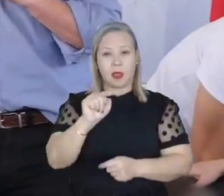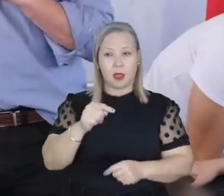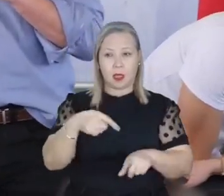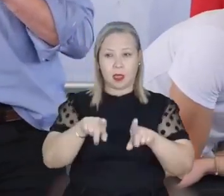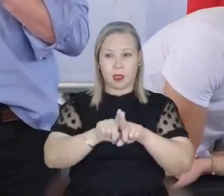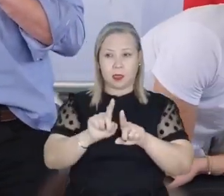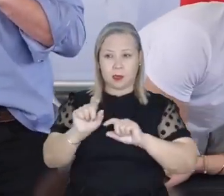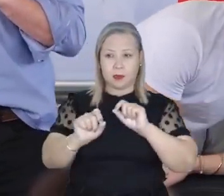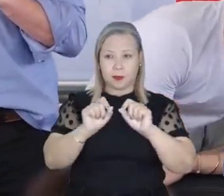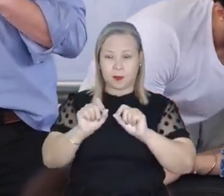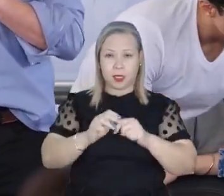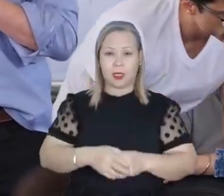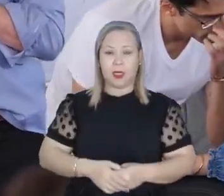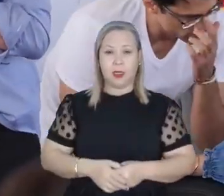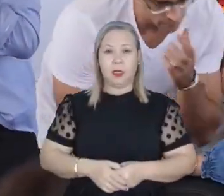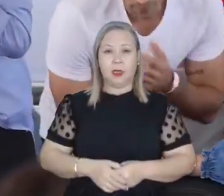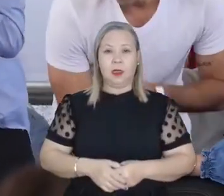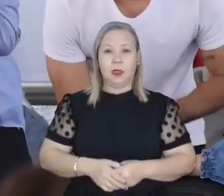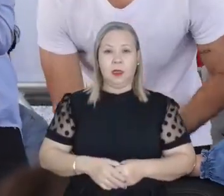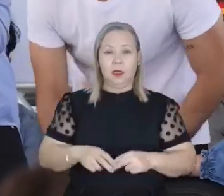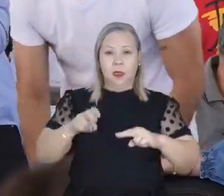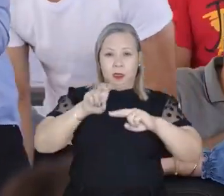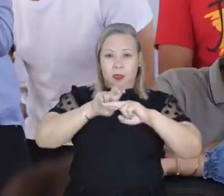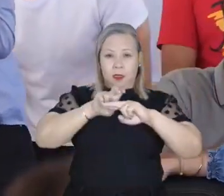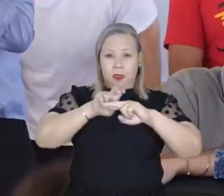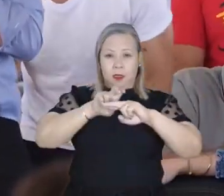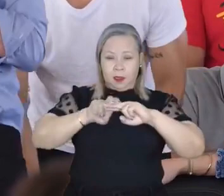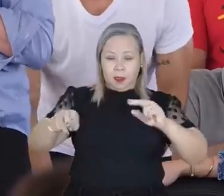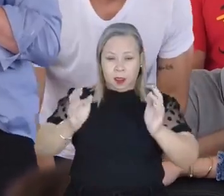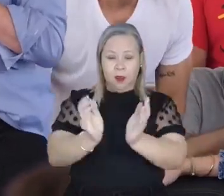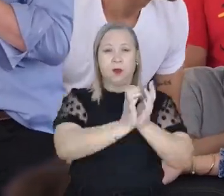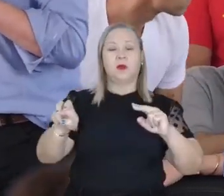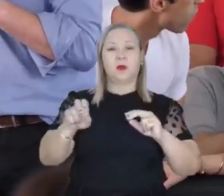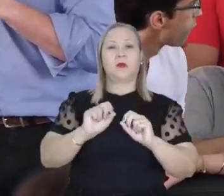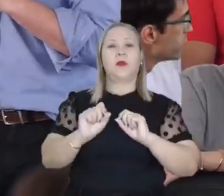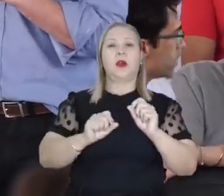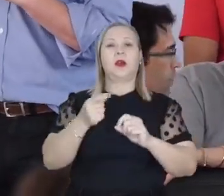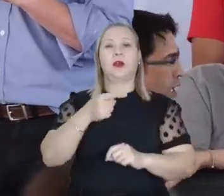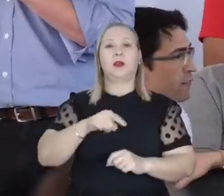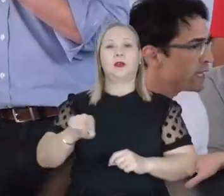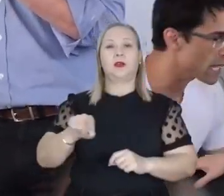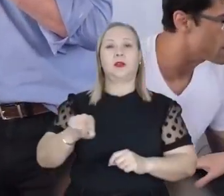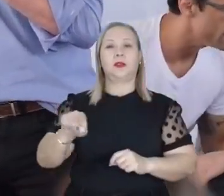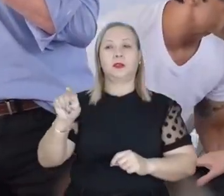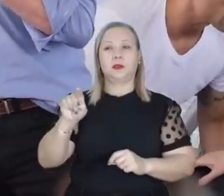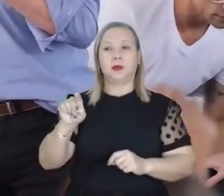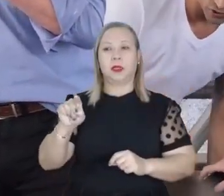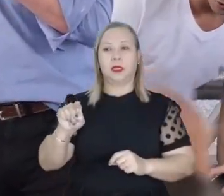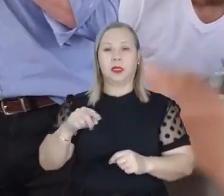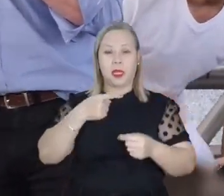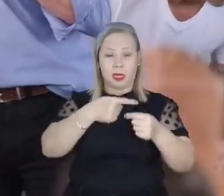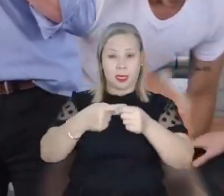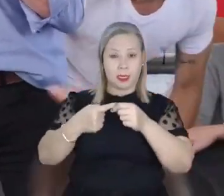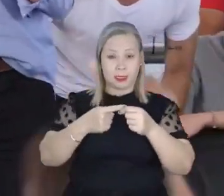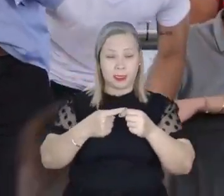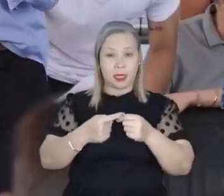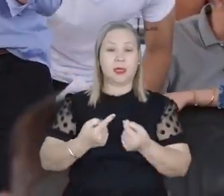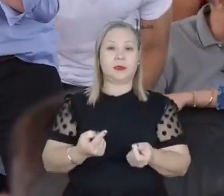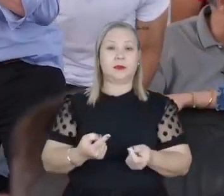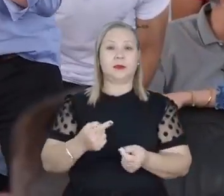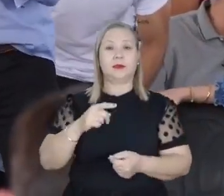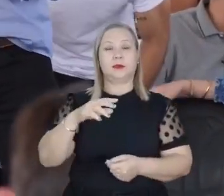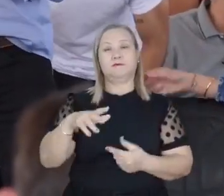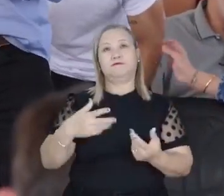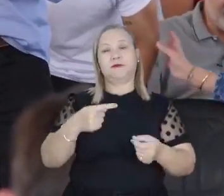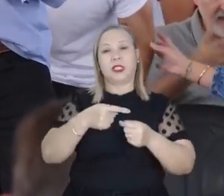rodoviário que passe na Vargem das Flores, porque lá é o nosso manancial de abastecimento,